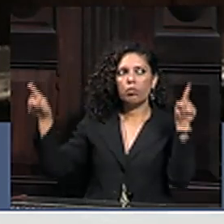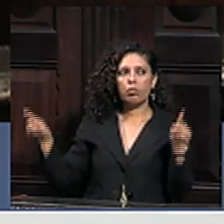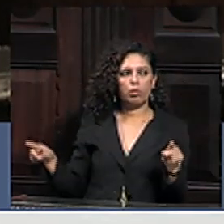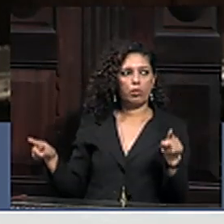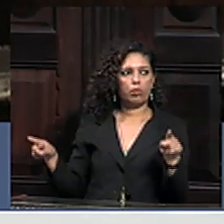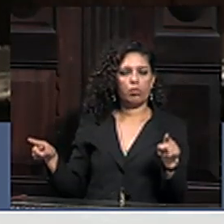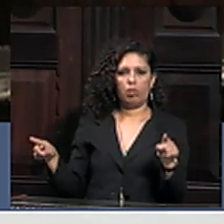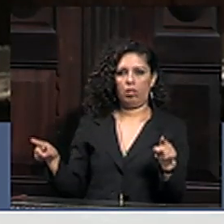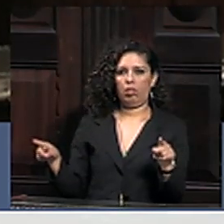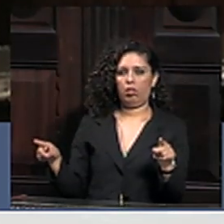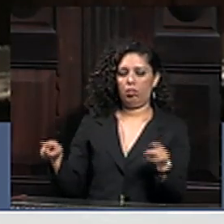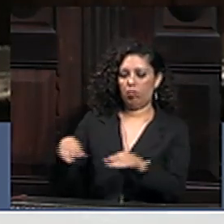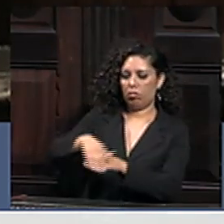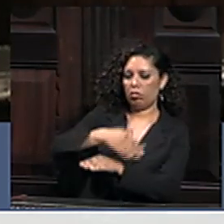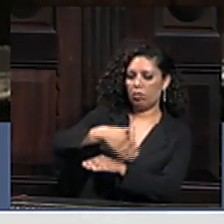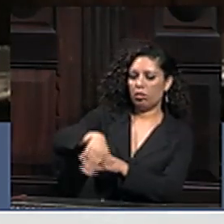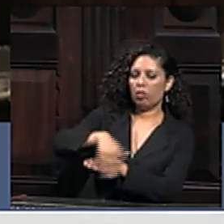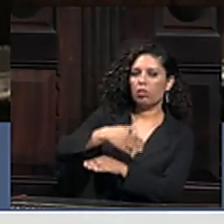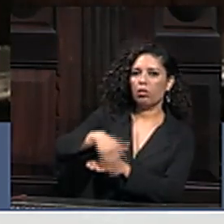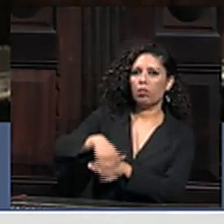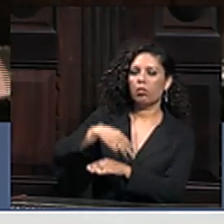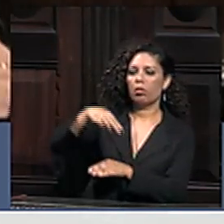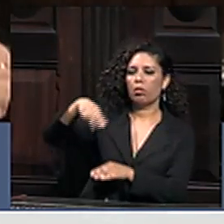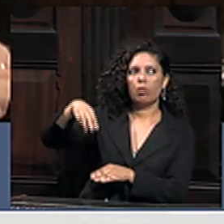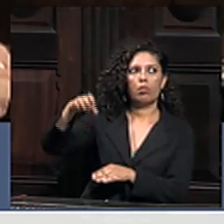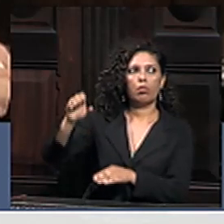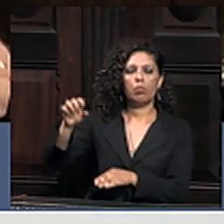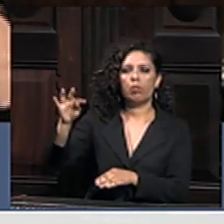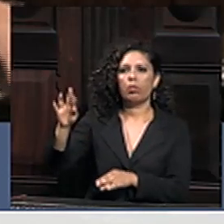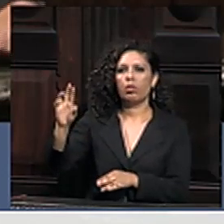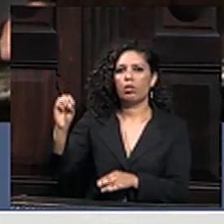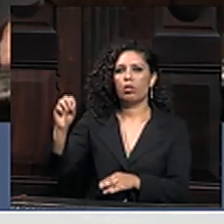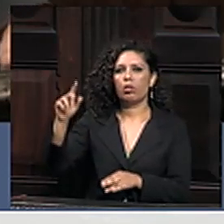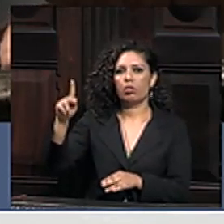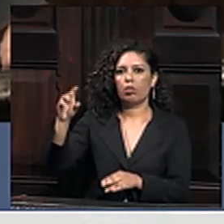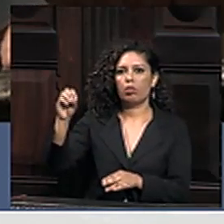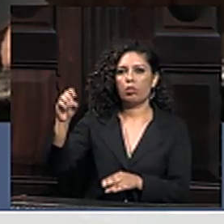margens dessa rodovia. Dizer que são